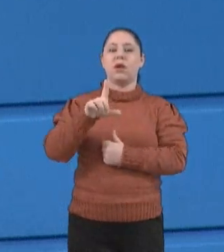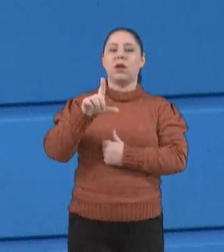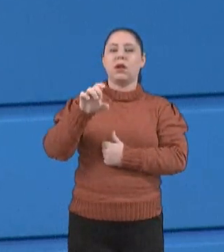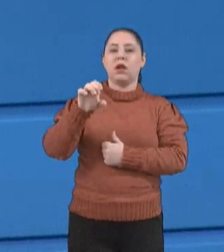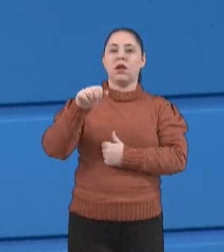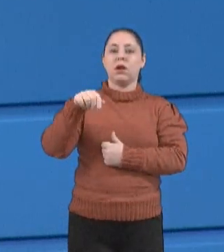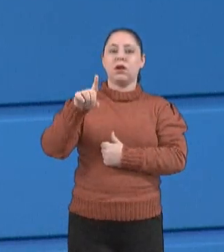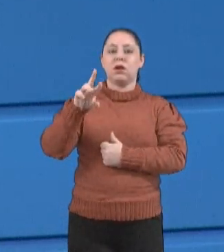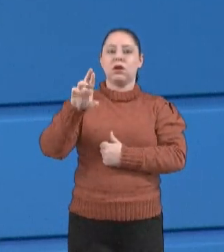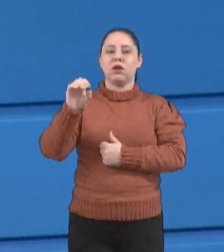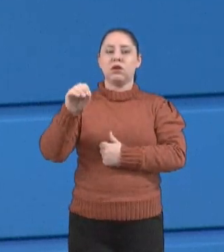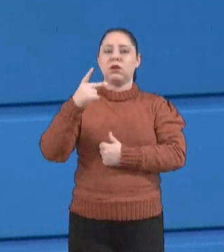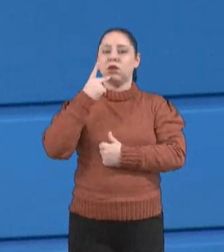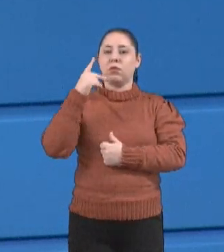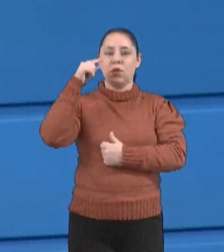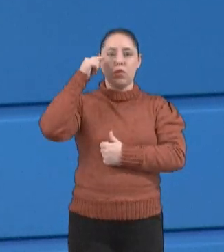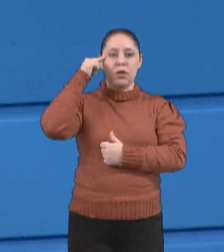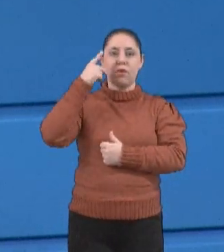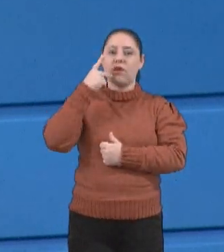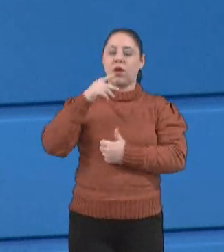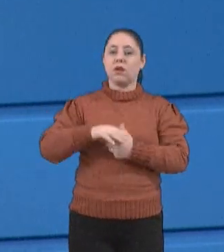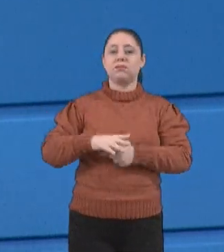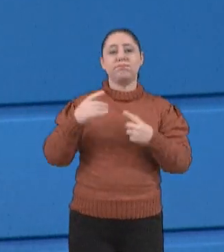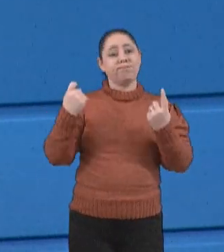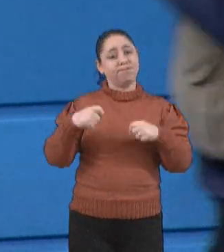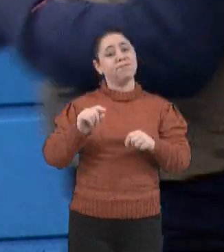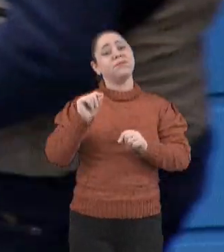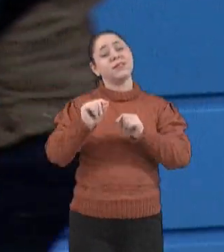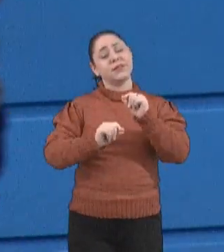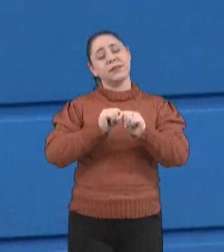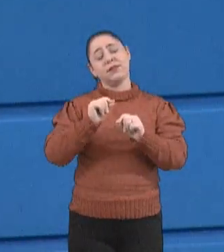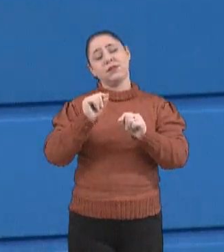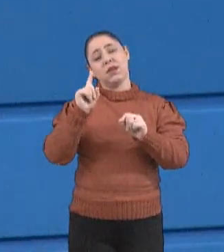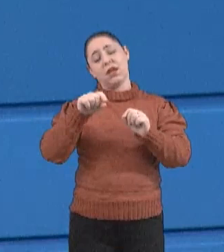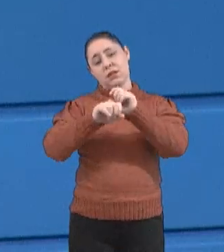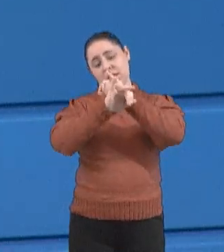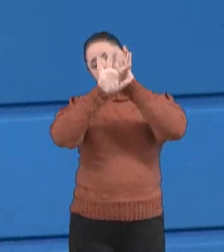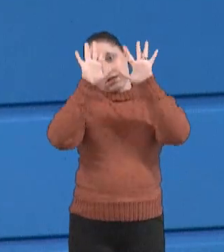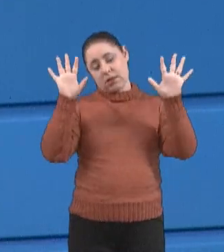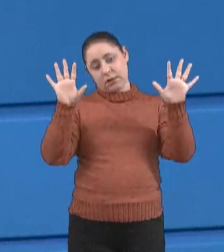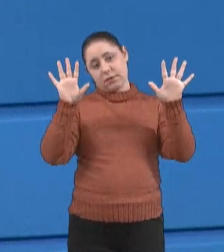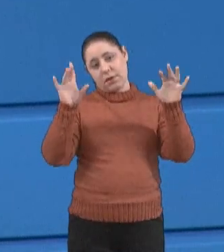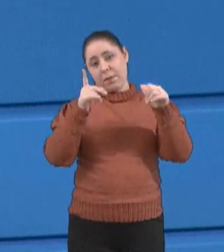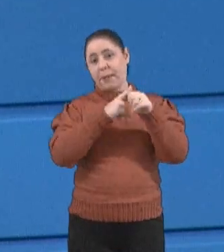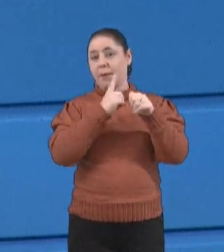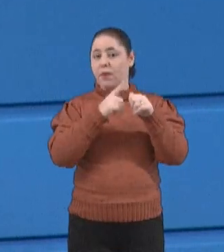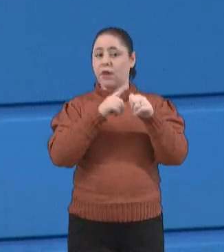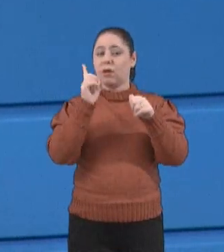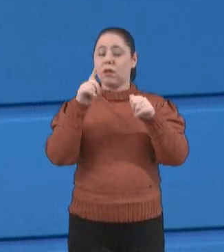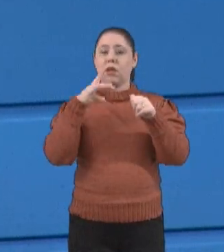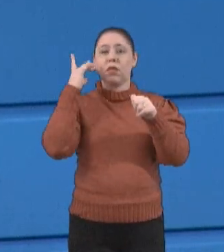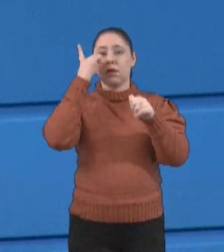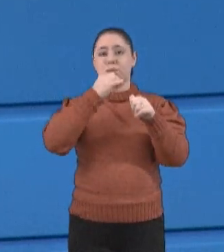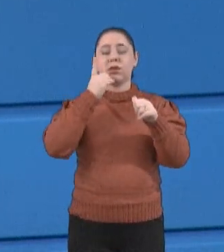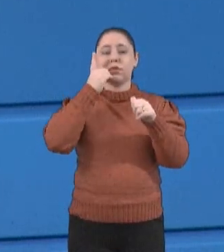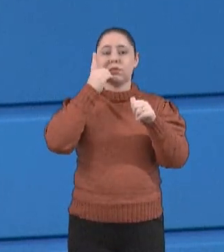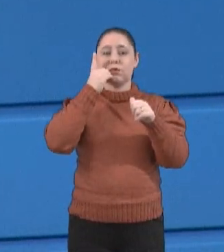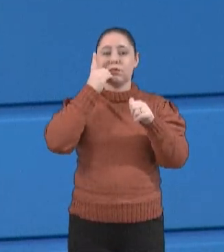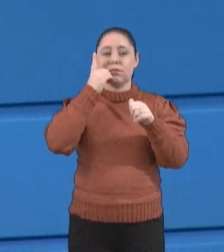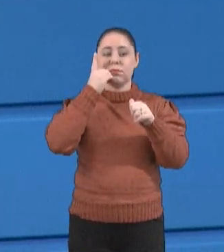Leandro, e tem algumas coisas que o deputado Rachioca falou que eu preciso esclarecer. Primeiro,